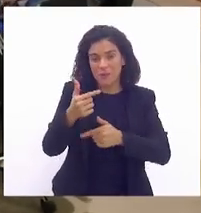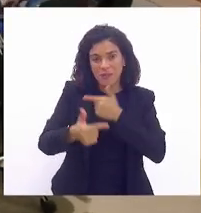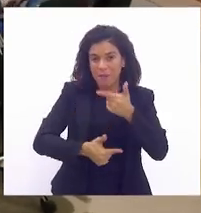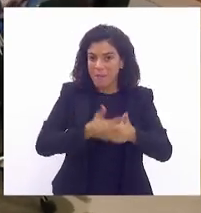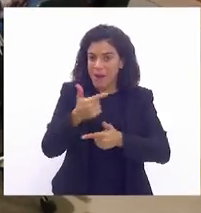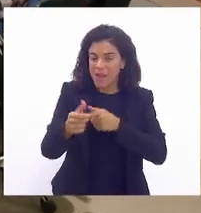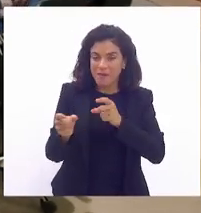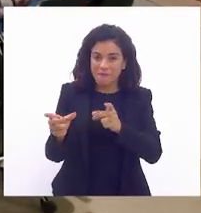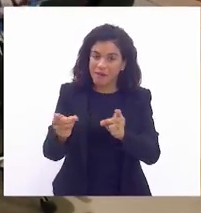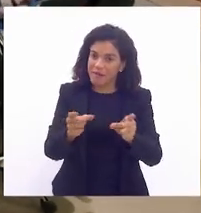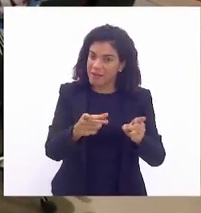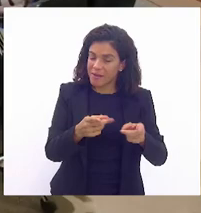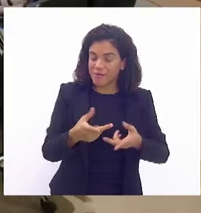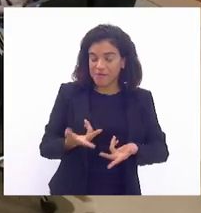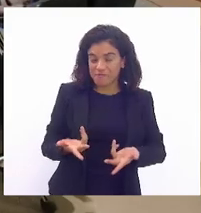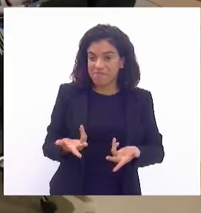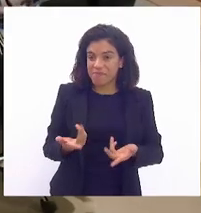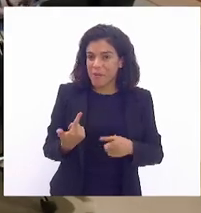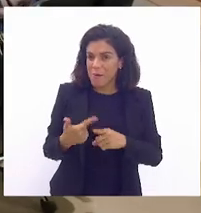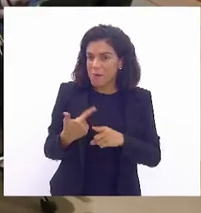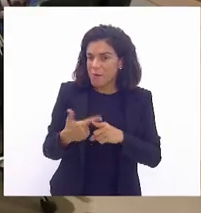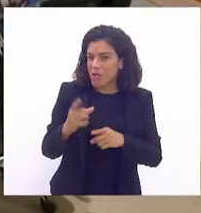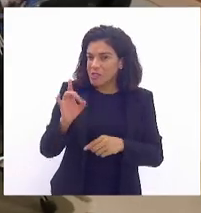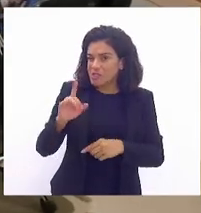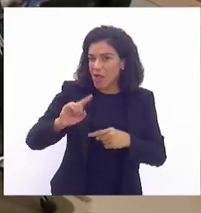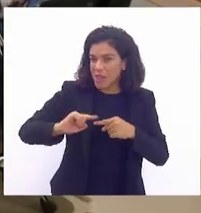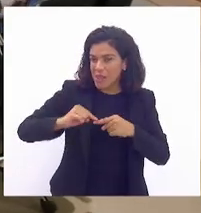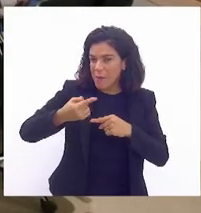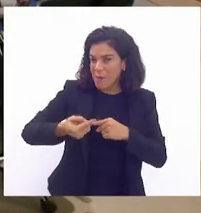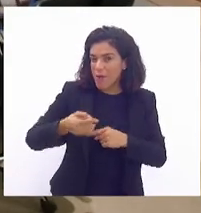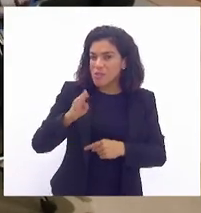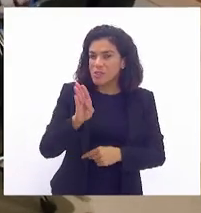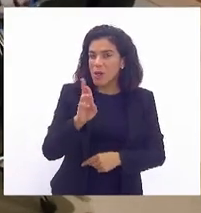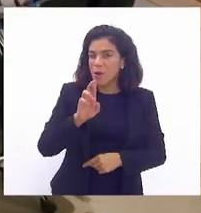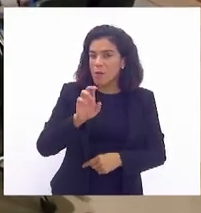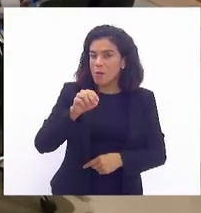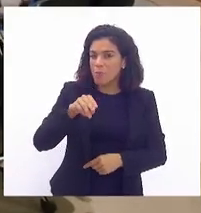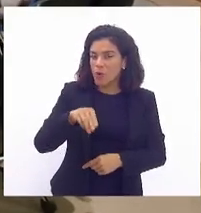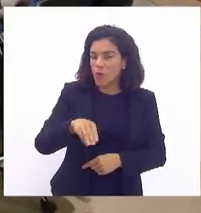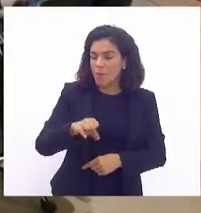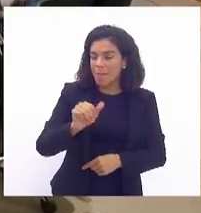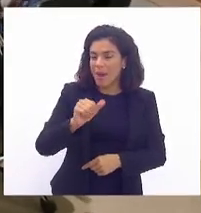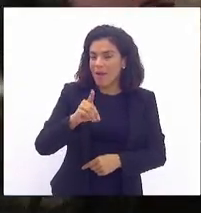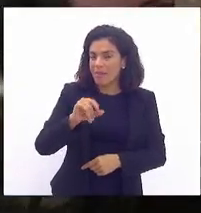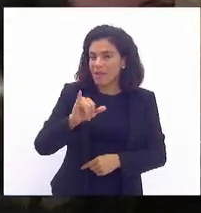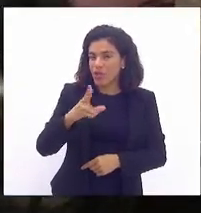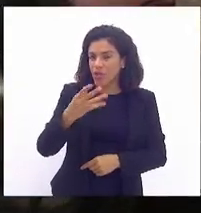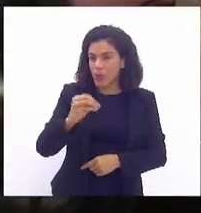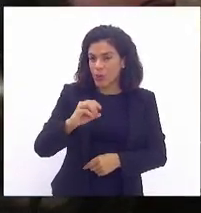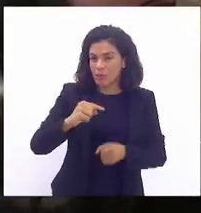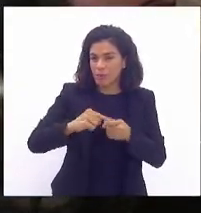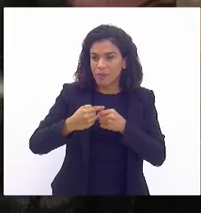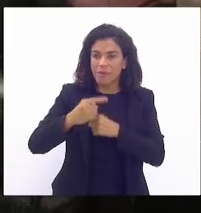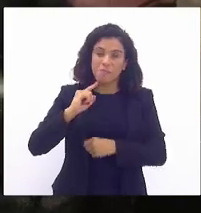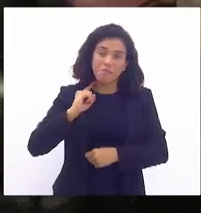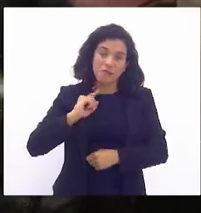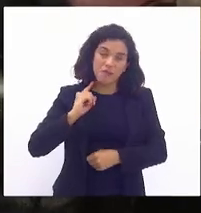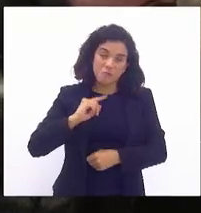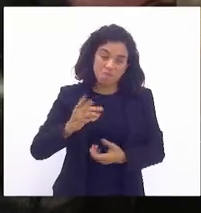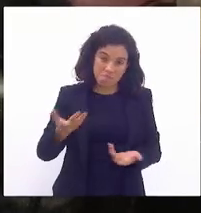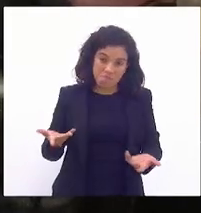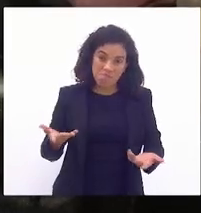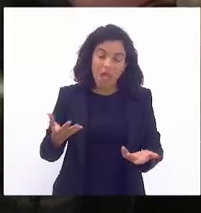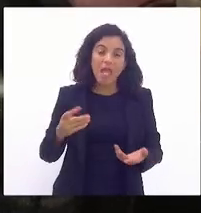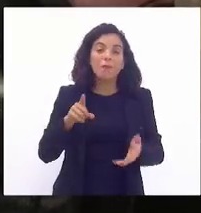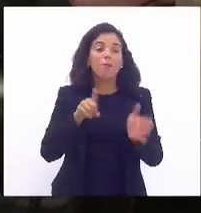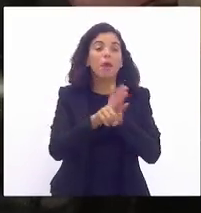operar aqui. Porque só depois, lá em Brumadinho, que veio, que era a Fubisude, que dava